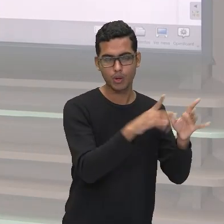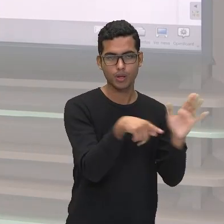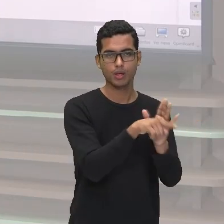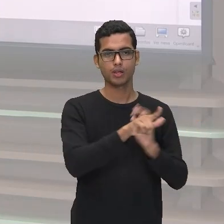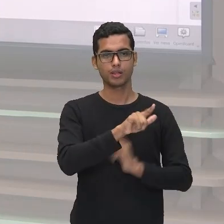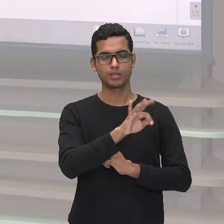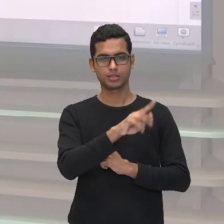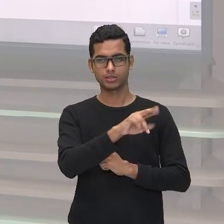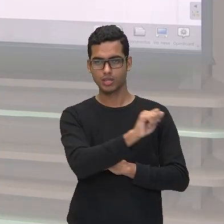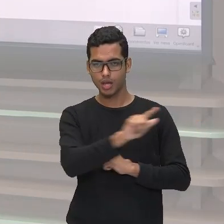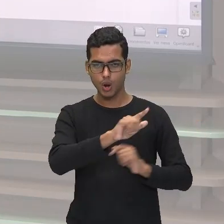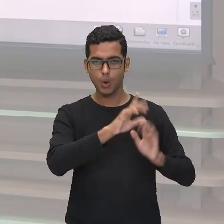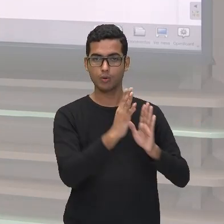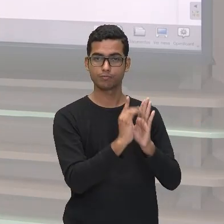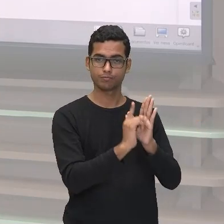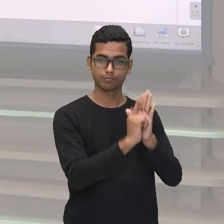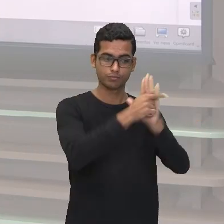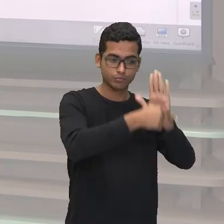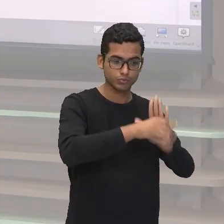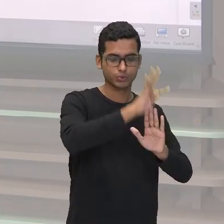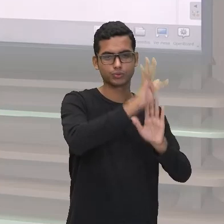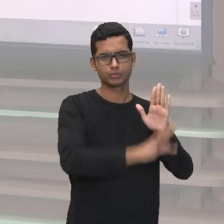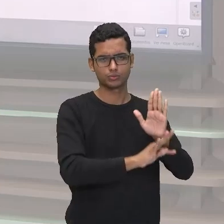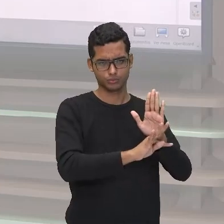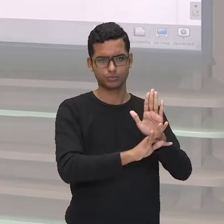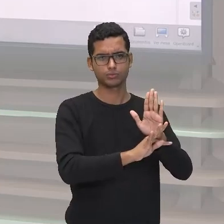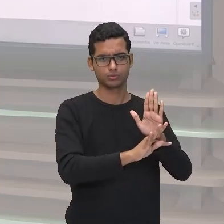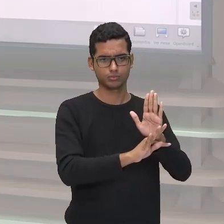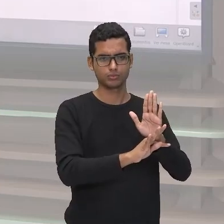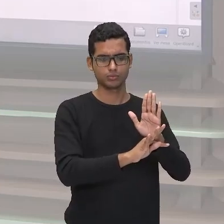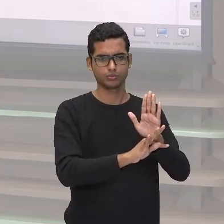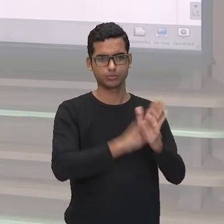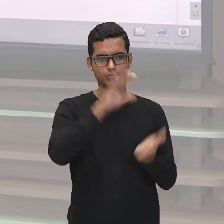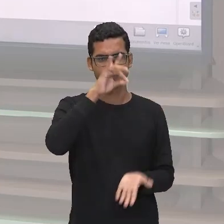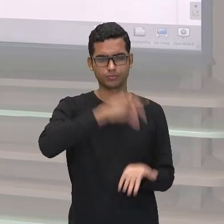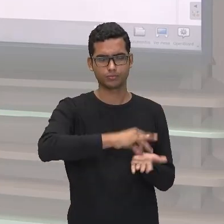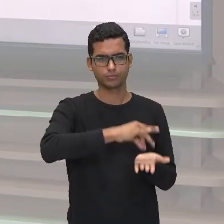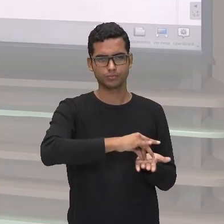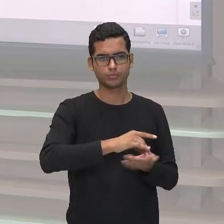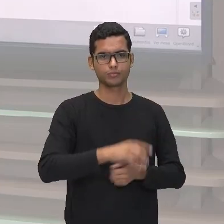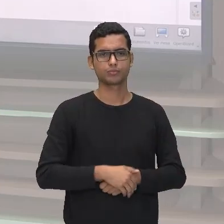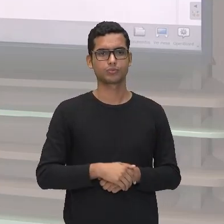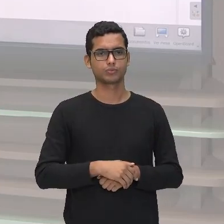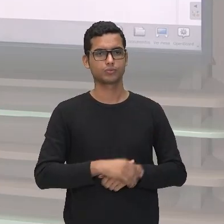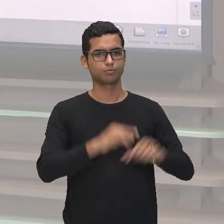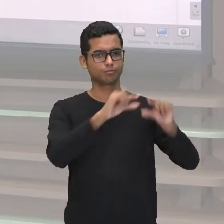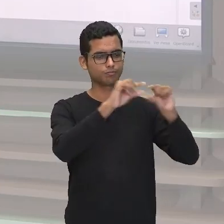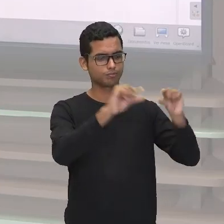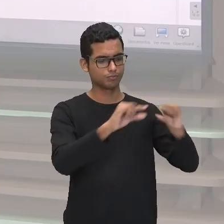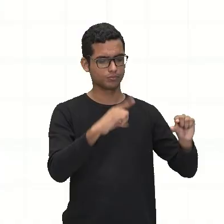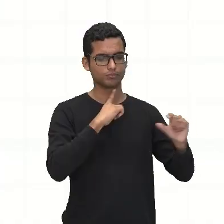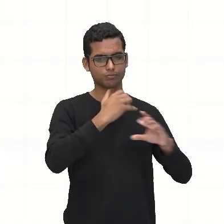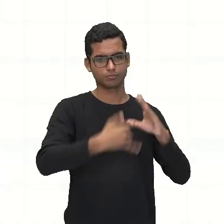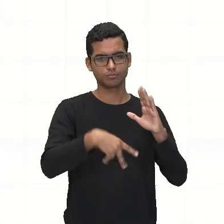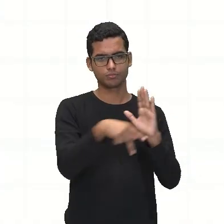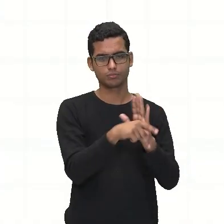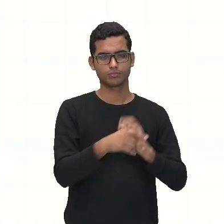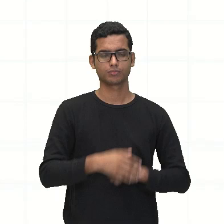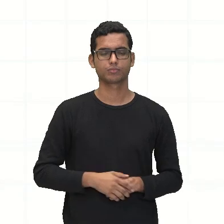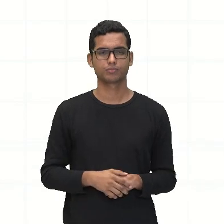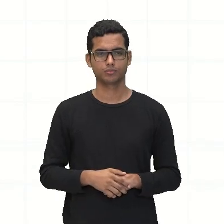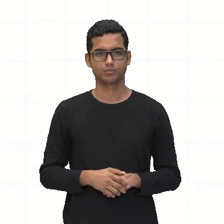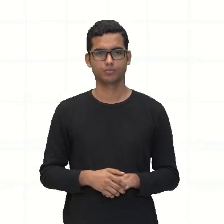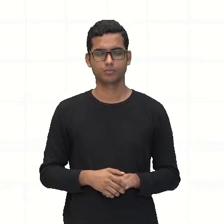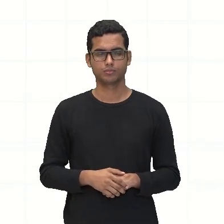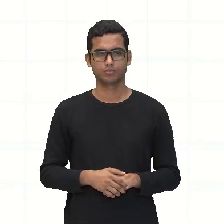gênero textual que é escrito em versos, né? E que tem essas características. No sentido literal, poemas